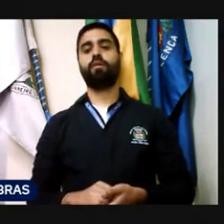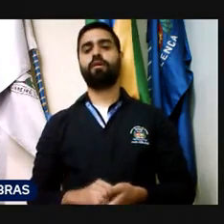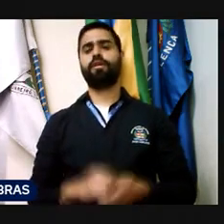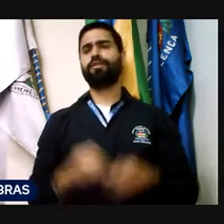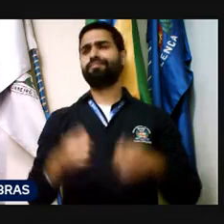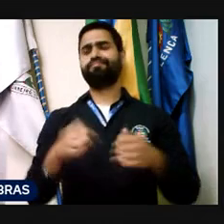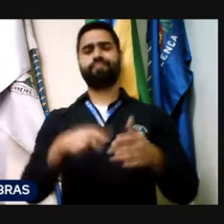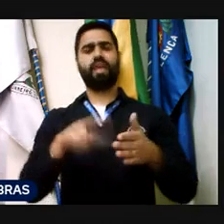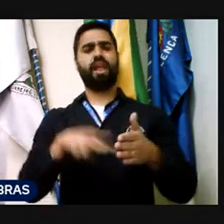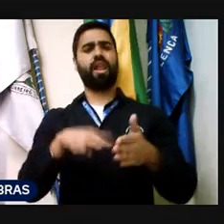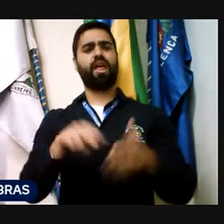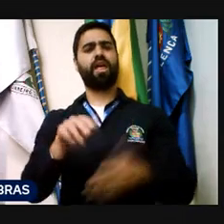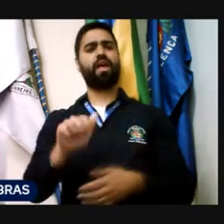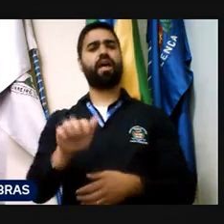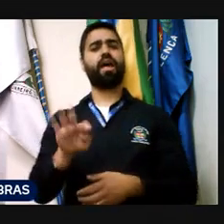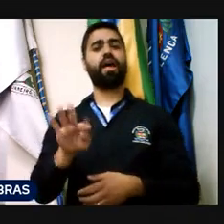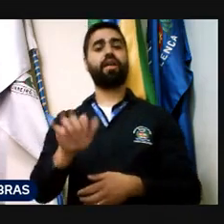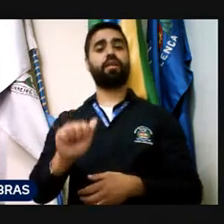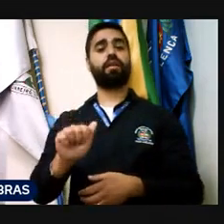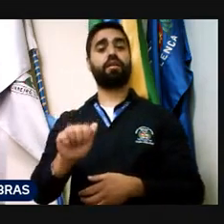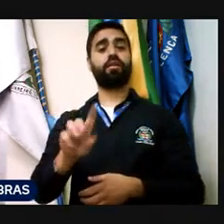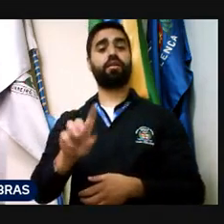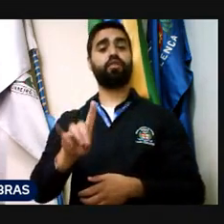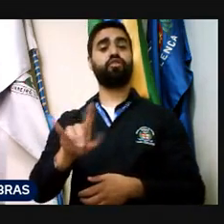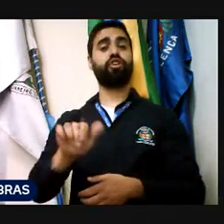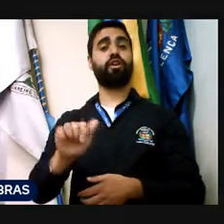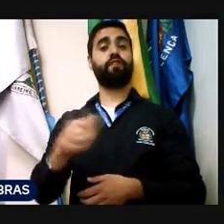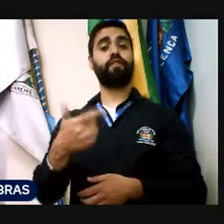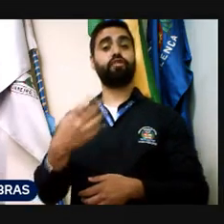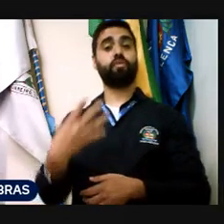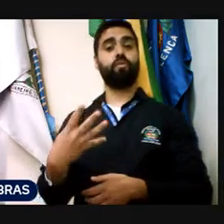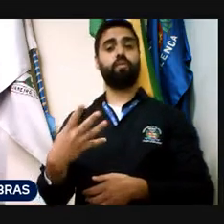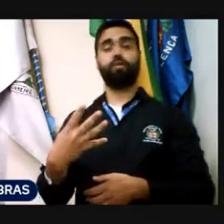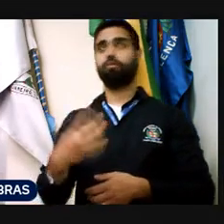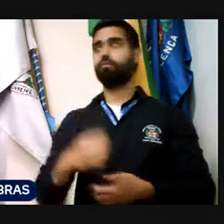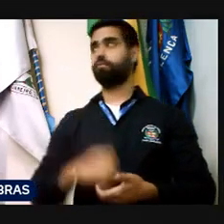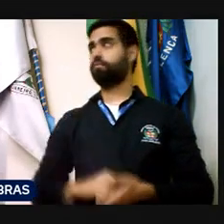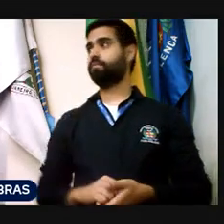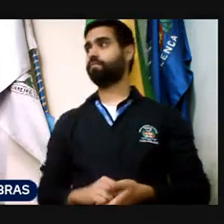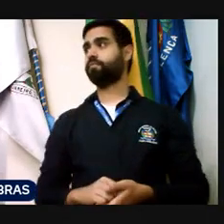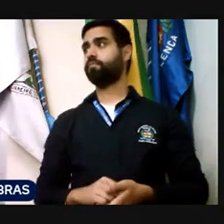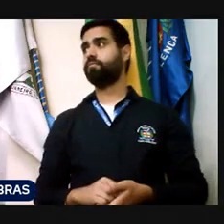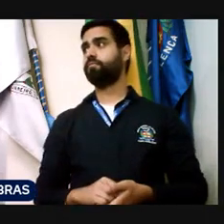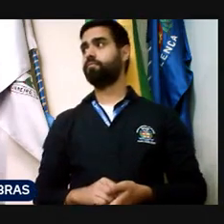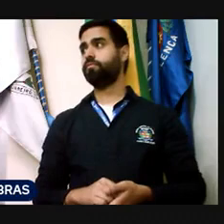Dispensa da leitura da ata da sessão ordinária do dia 24 de junho de 2021.